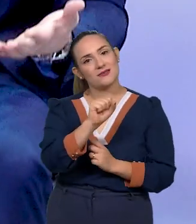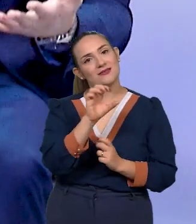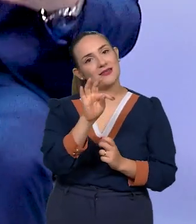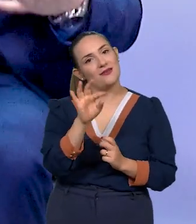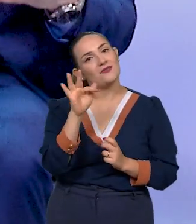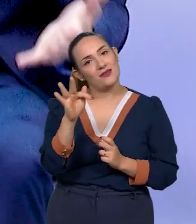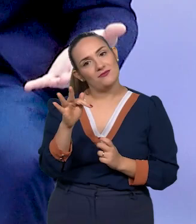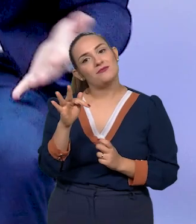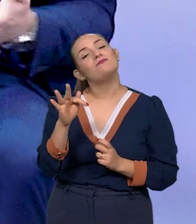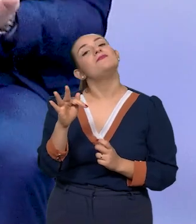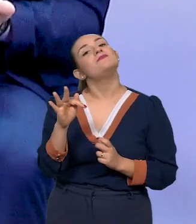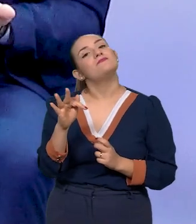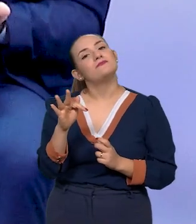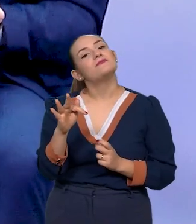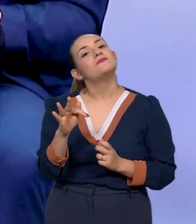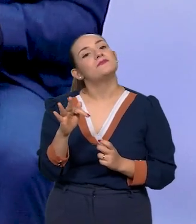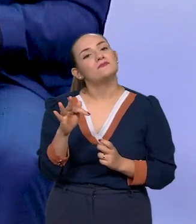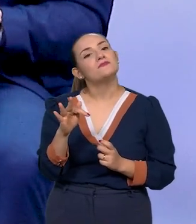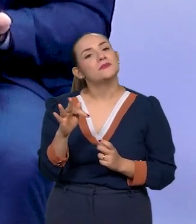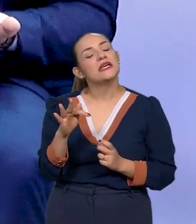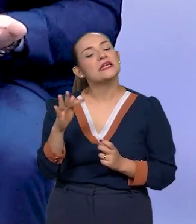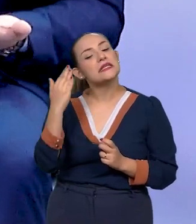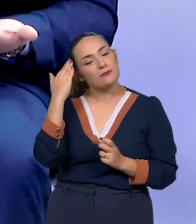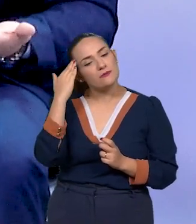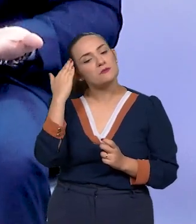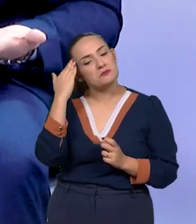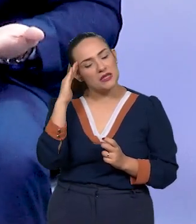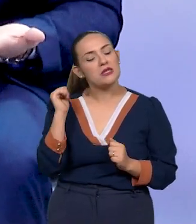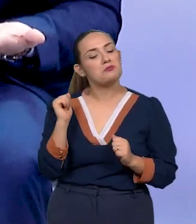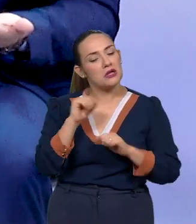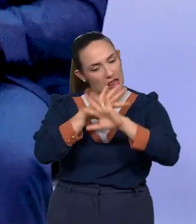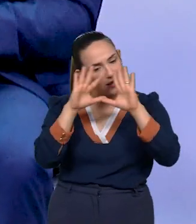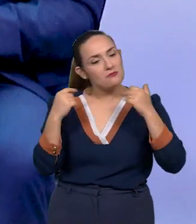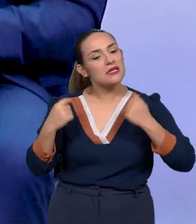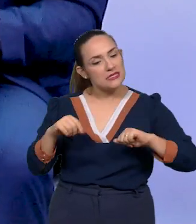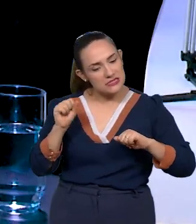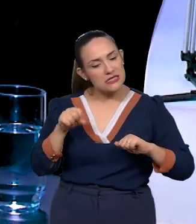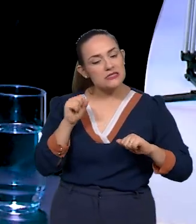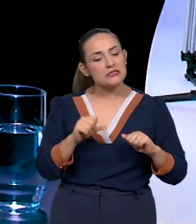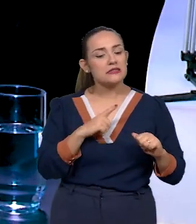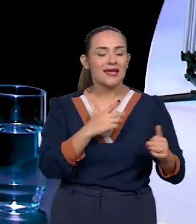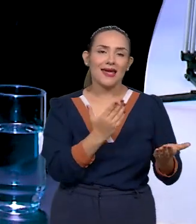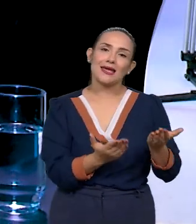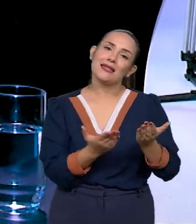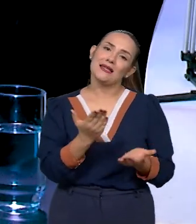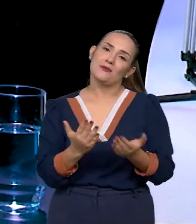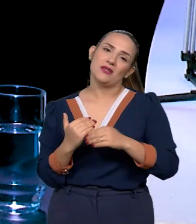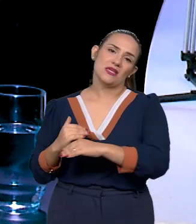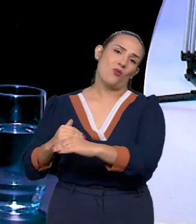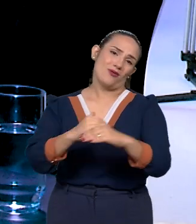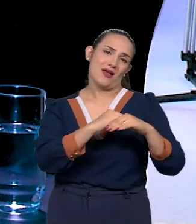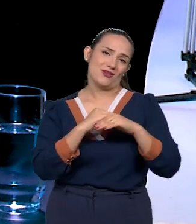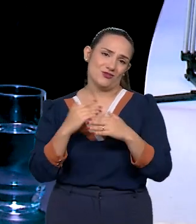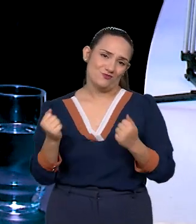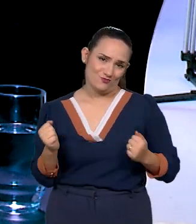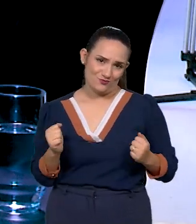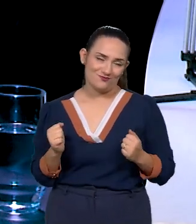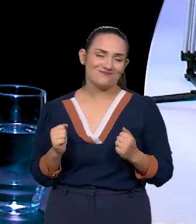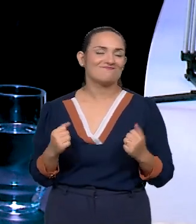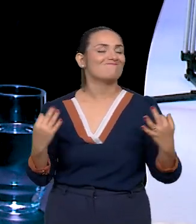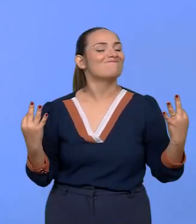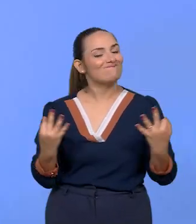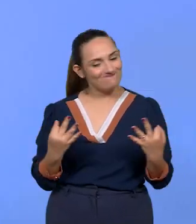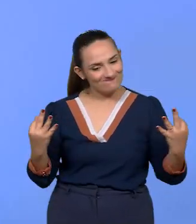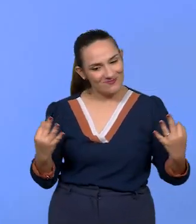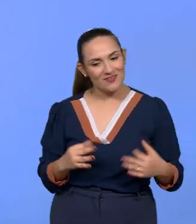densa, não se preocupar só com a segurança daquela decisão nunca mais mudar, e sim de manter todos em situação de